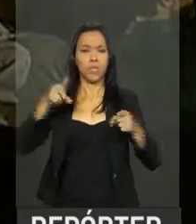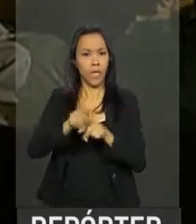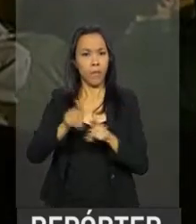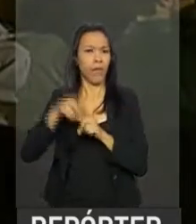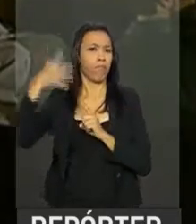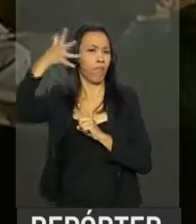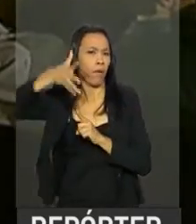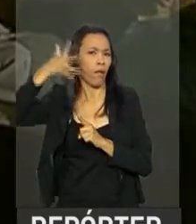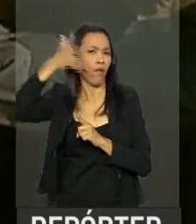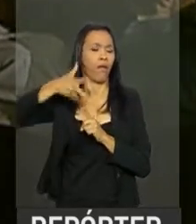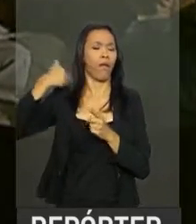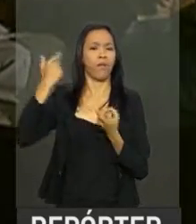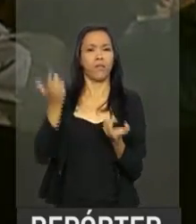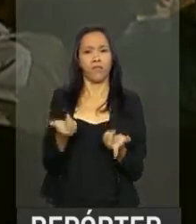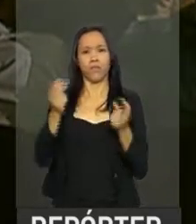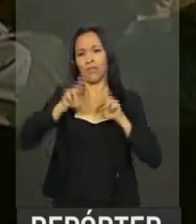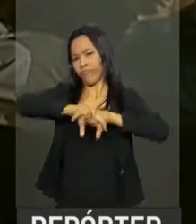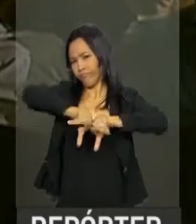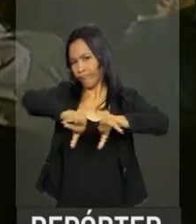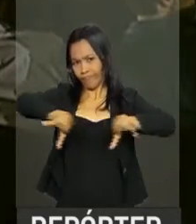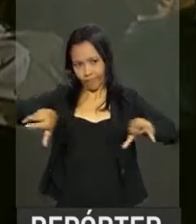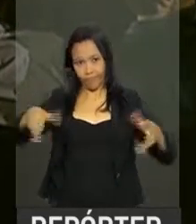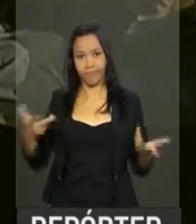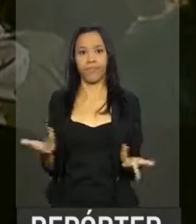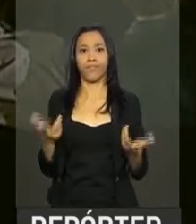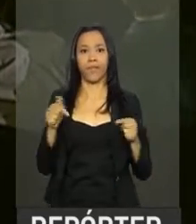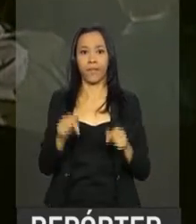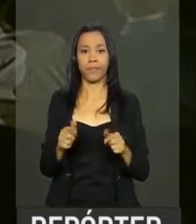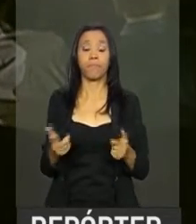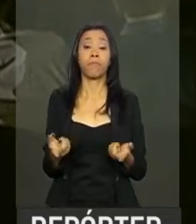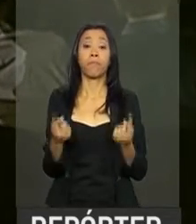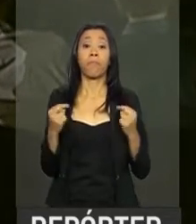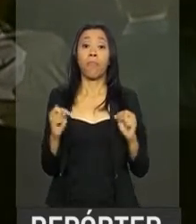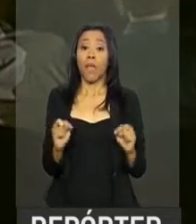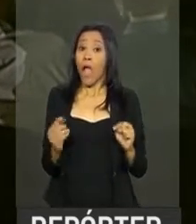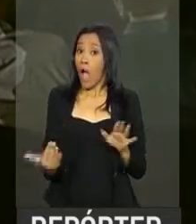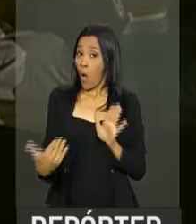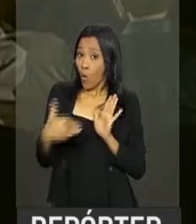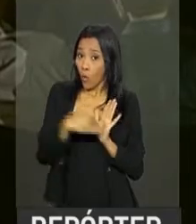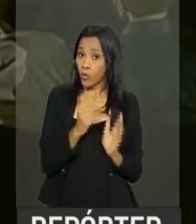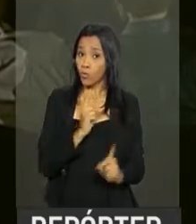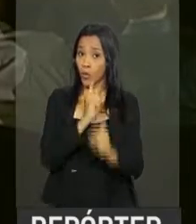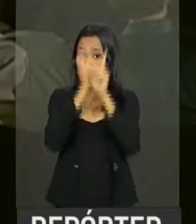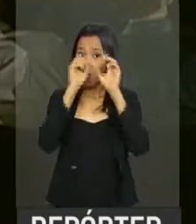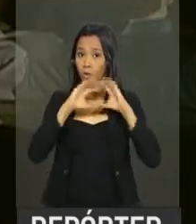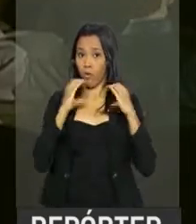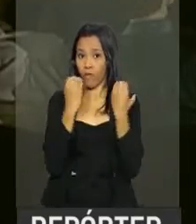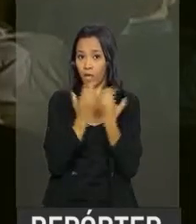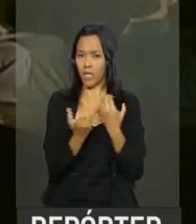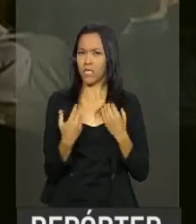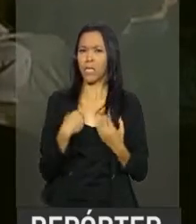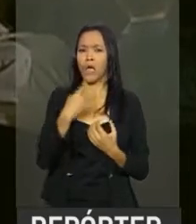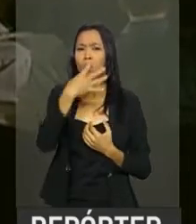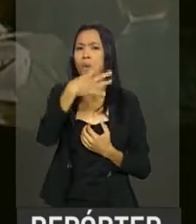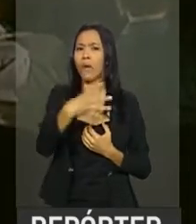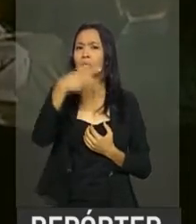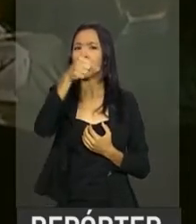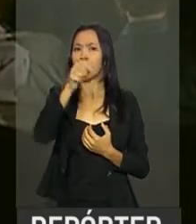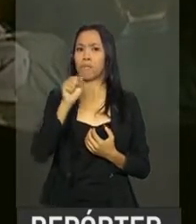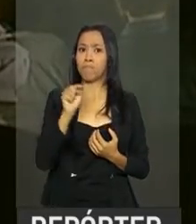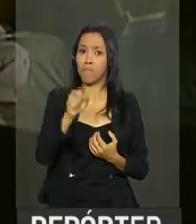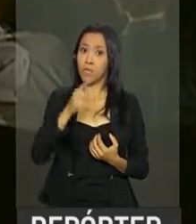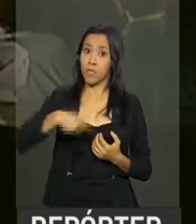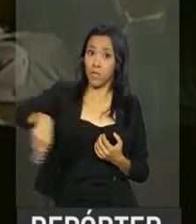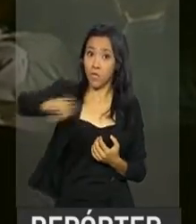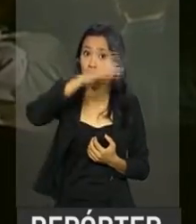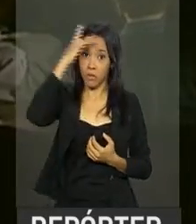palestras e outras atividades. Só para a gente ter uma ideia, a última edição do evento reuniu 47 mil visitantes de